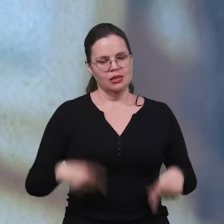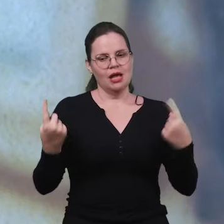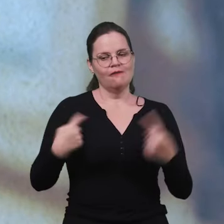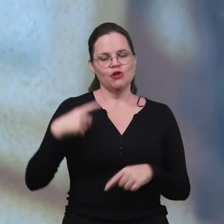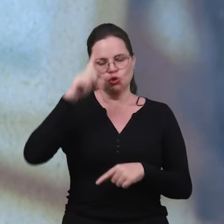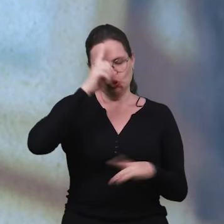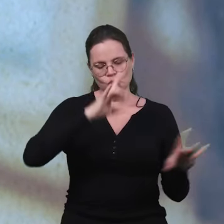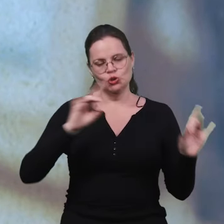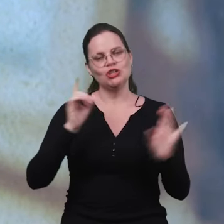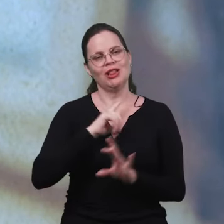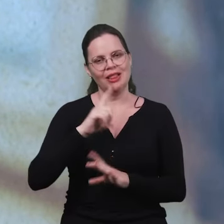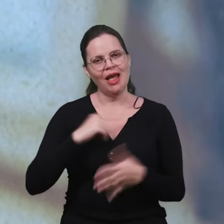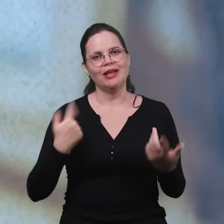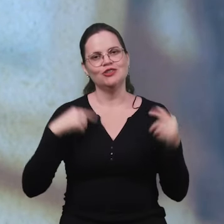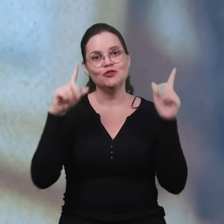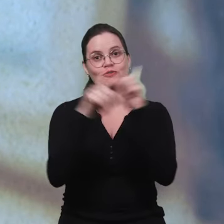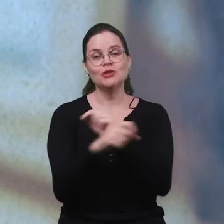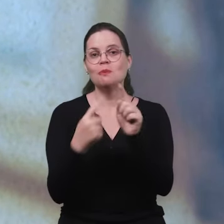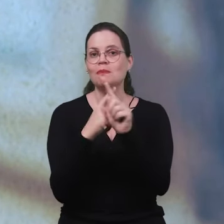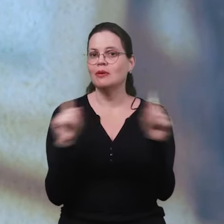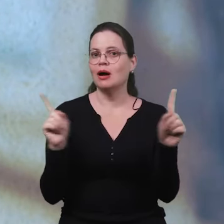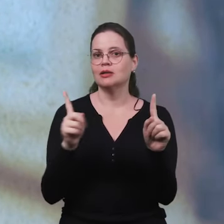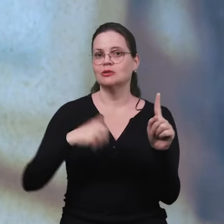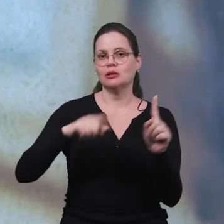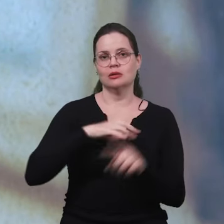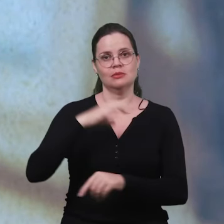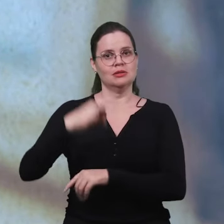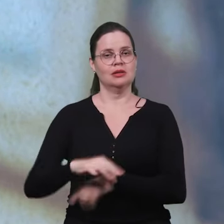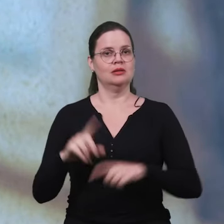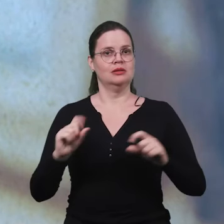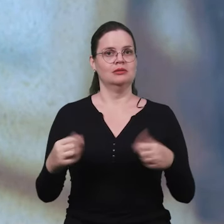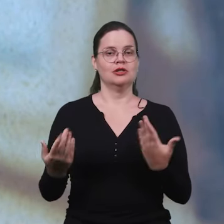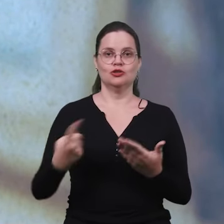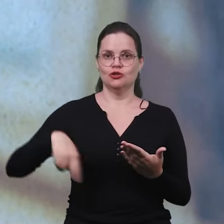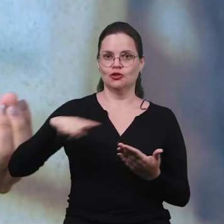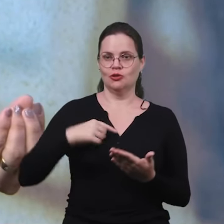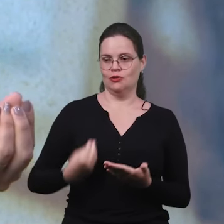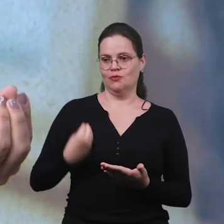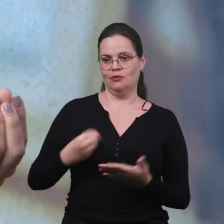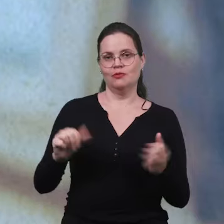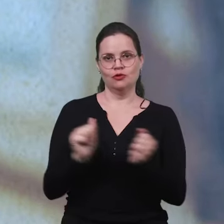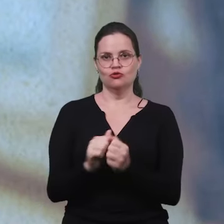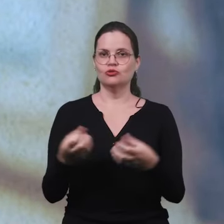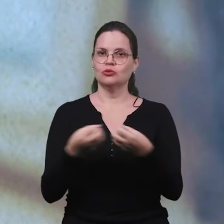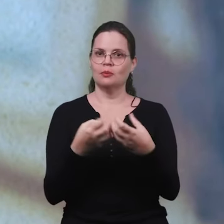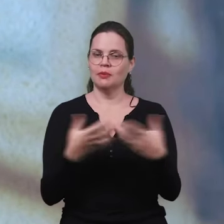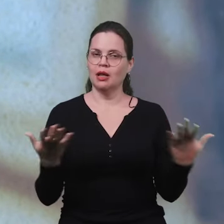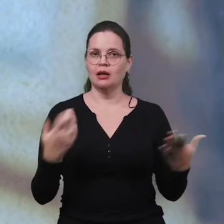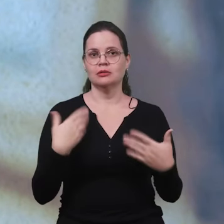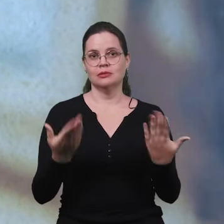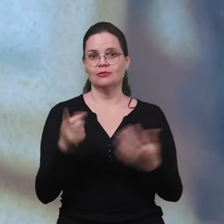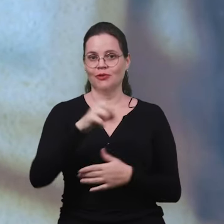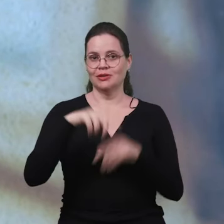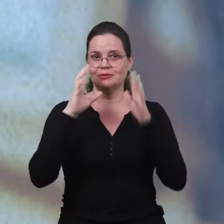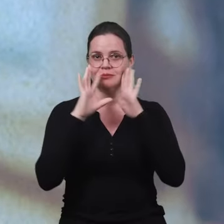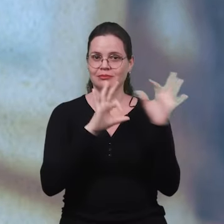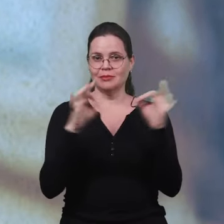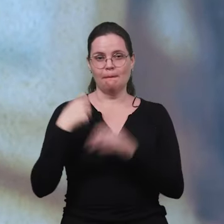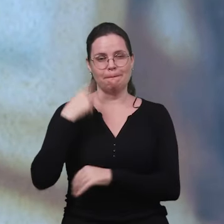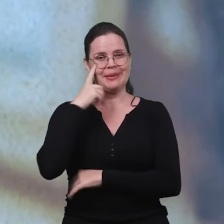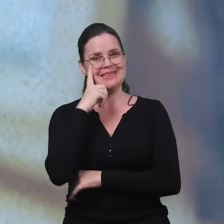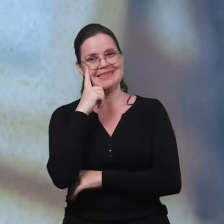diariamente, podemos dizer, né, doutor Rodrigo? Mas nós temos uma certeza de que nós vamos viver muitos milagres. Então, quem sabe, para você que está nos